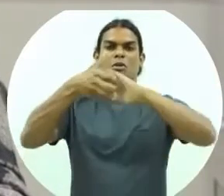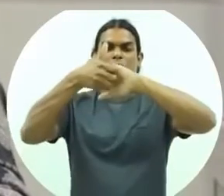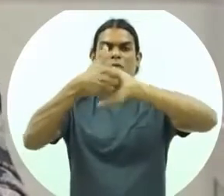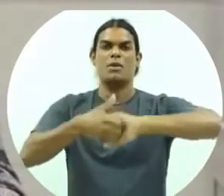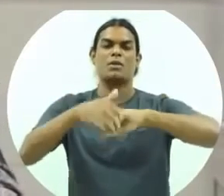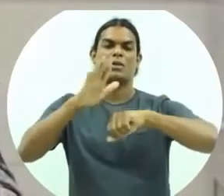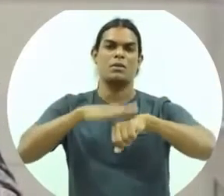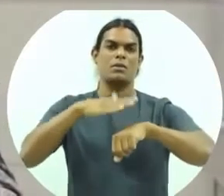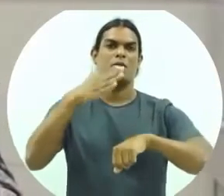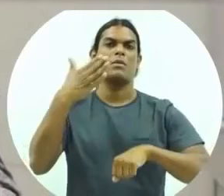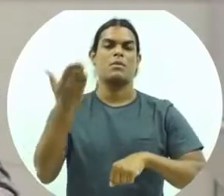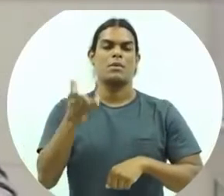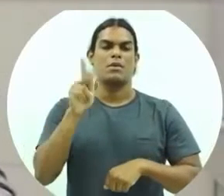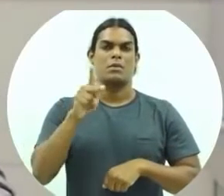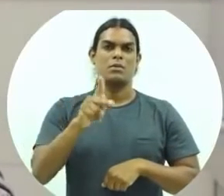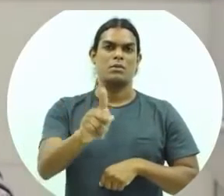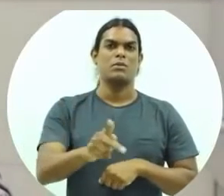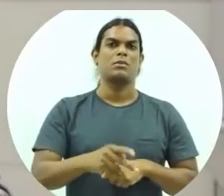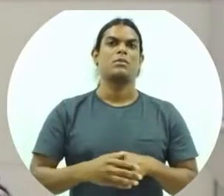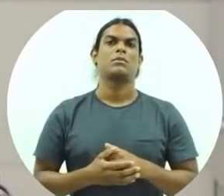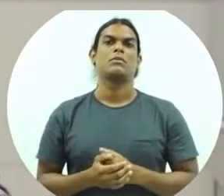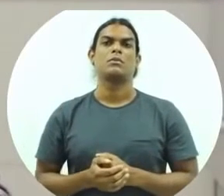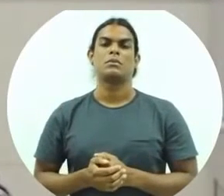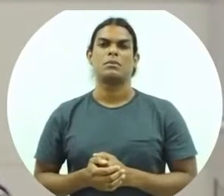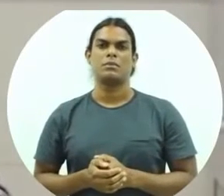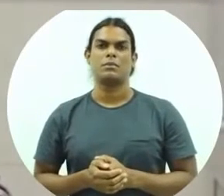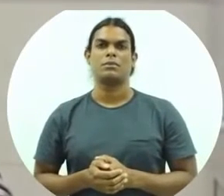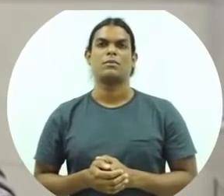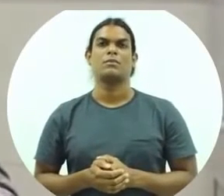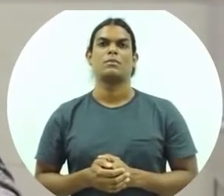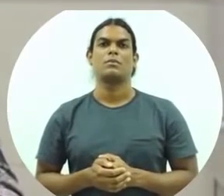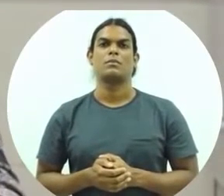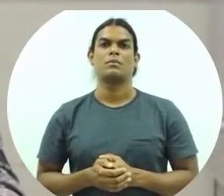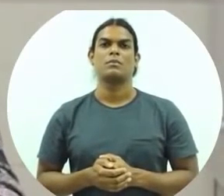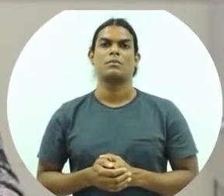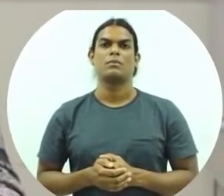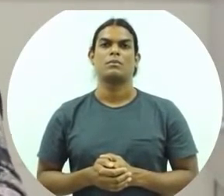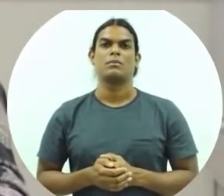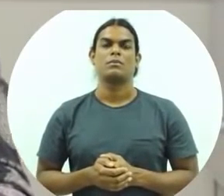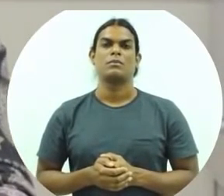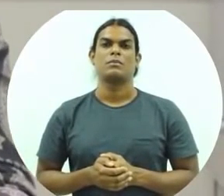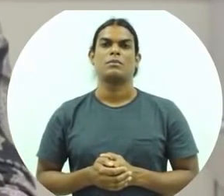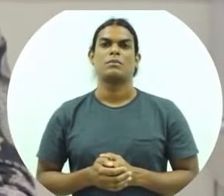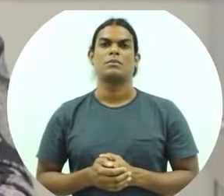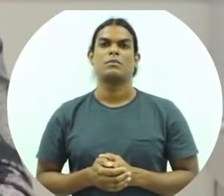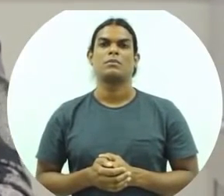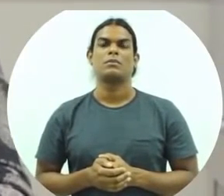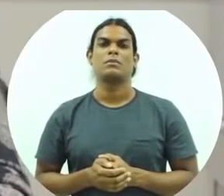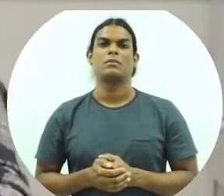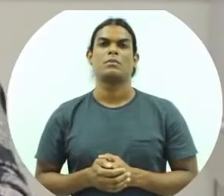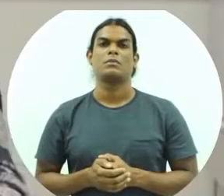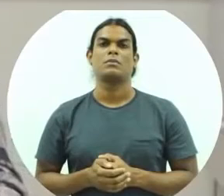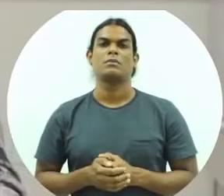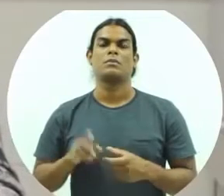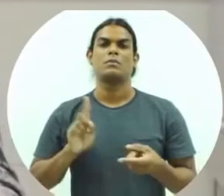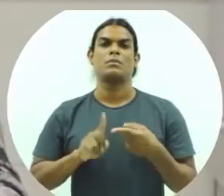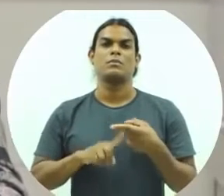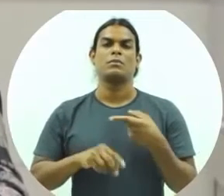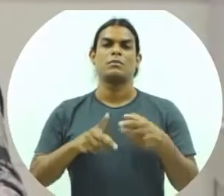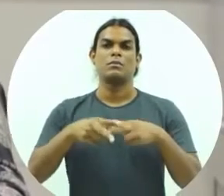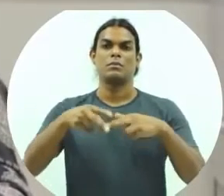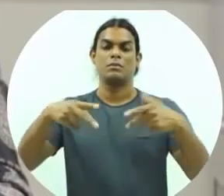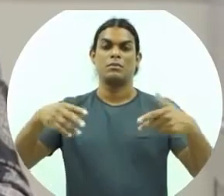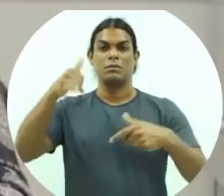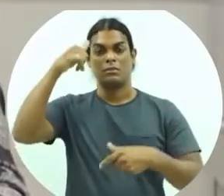no produto ou no serviço que está sendo disposto naquela organização. Servir como um importante instrumento coadjuvante